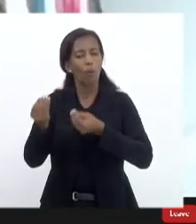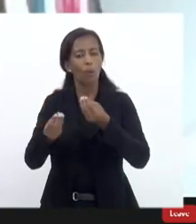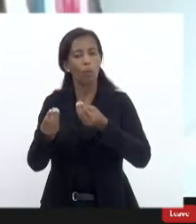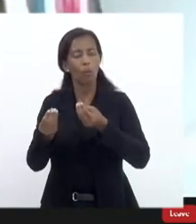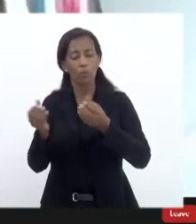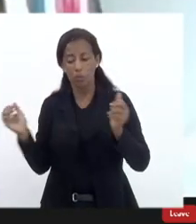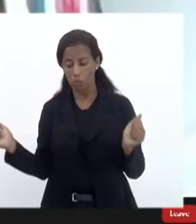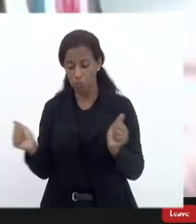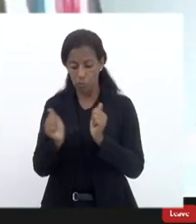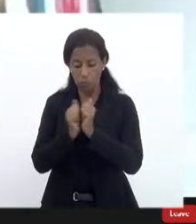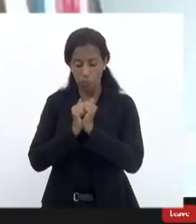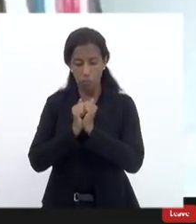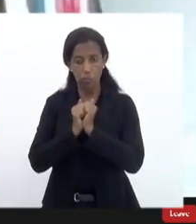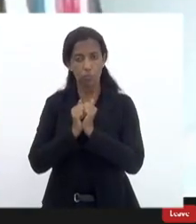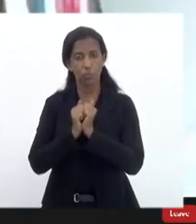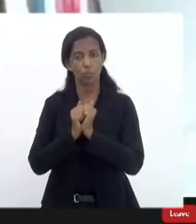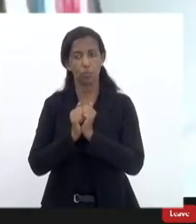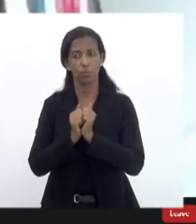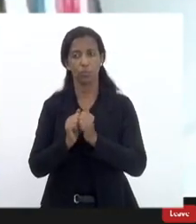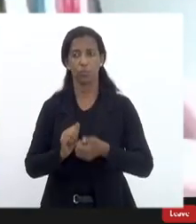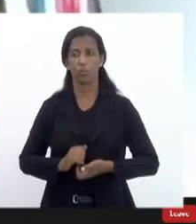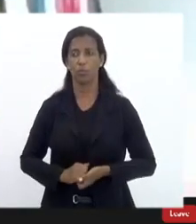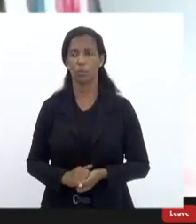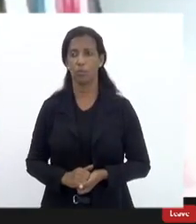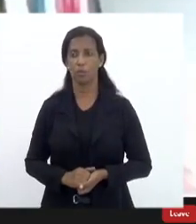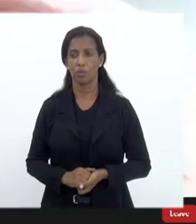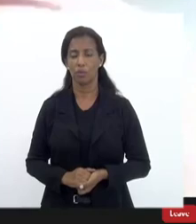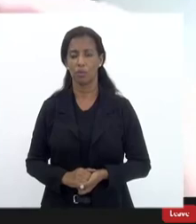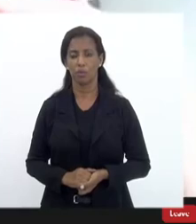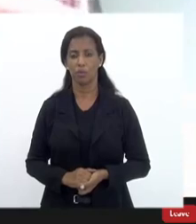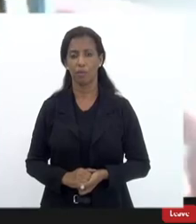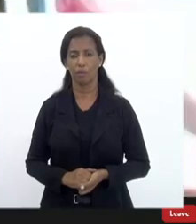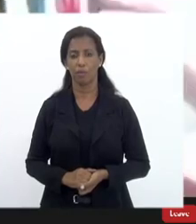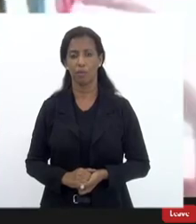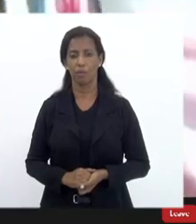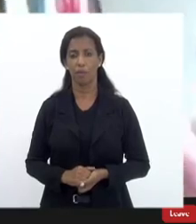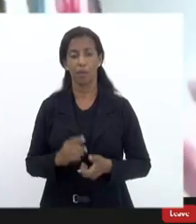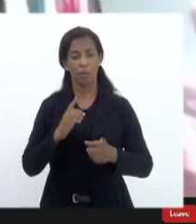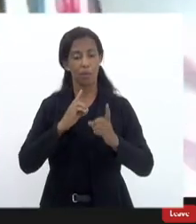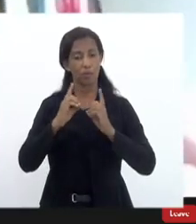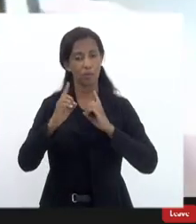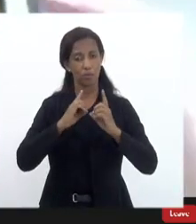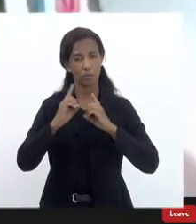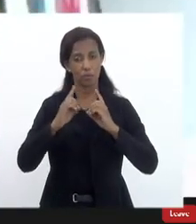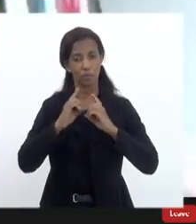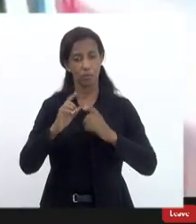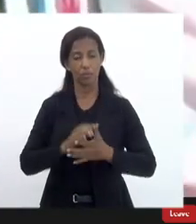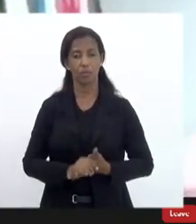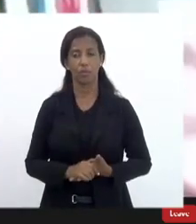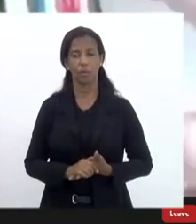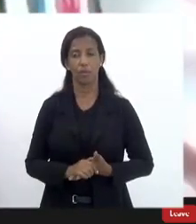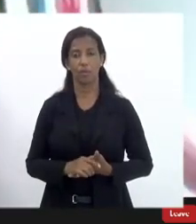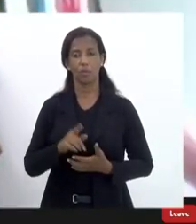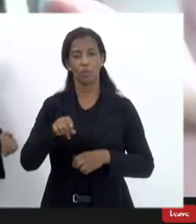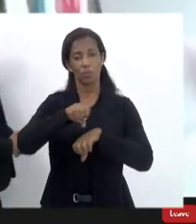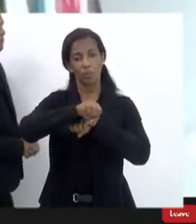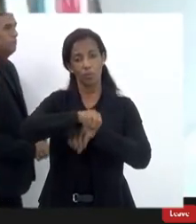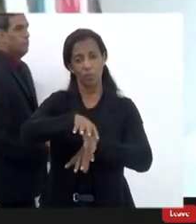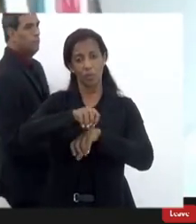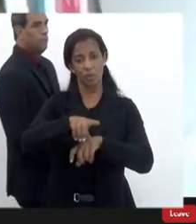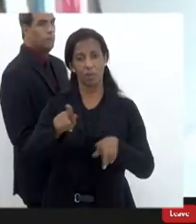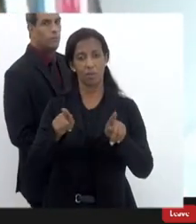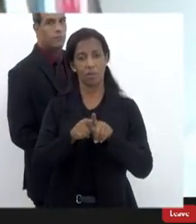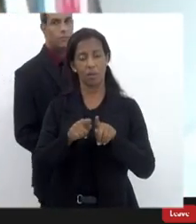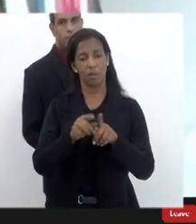estarmos juntas, para discutir a questão da educação e